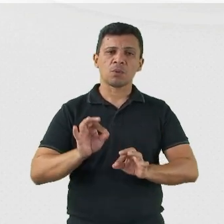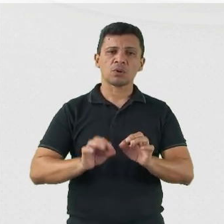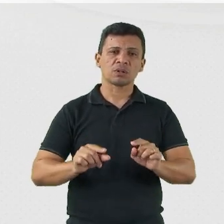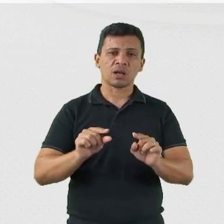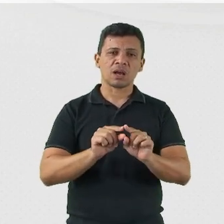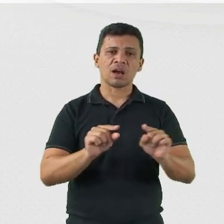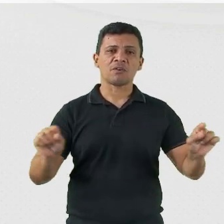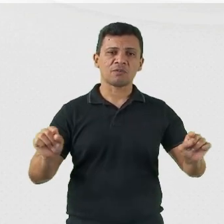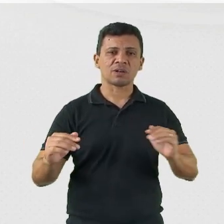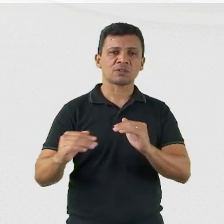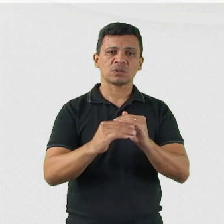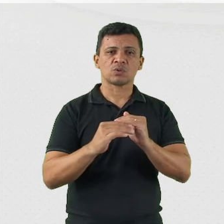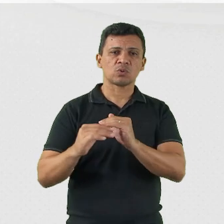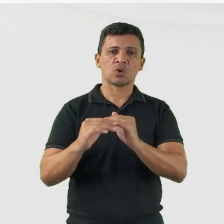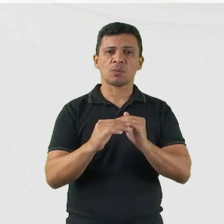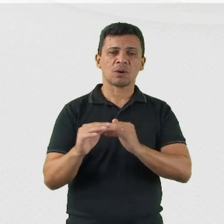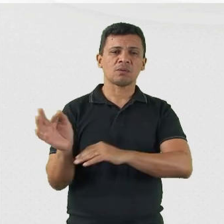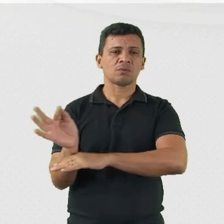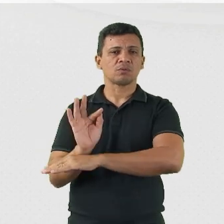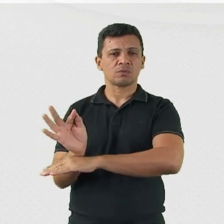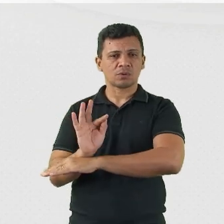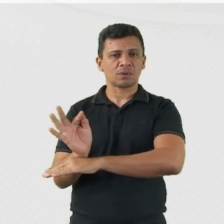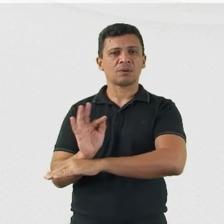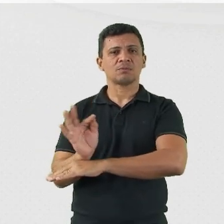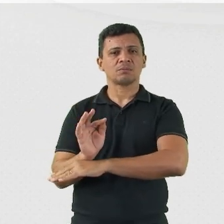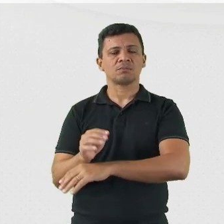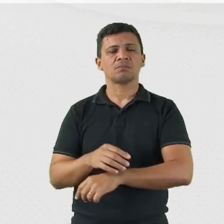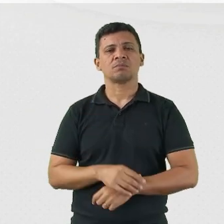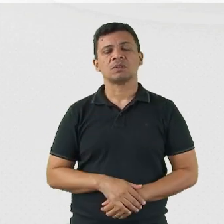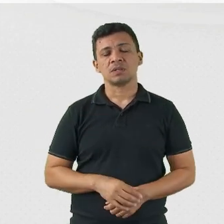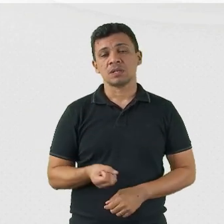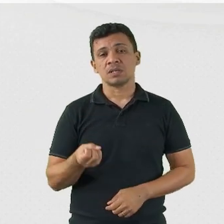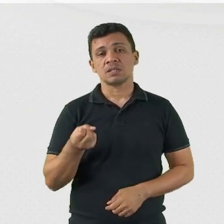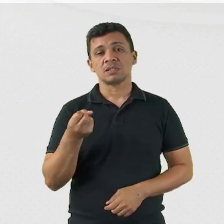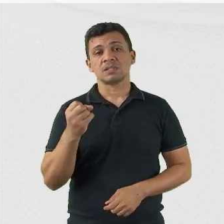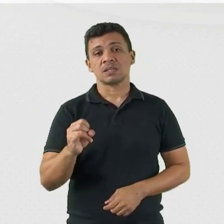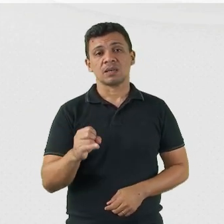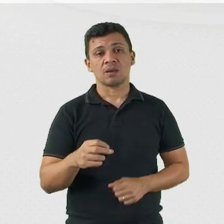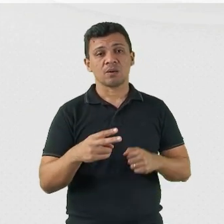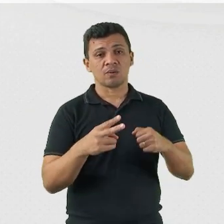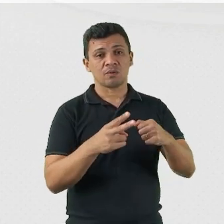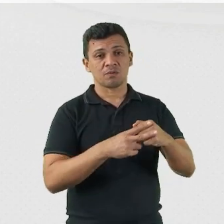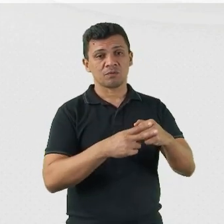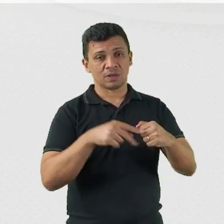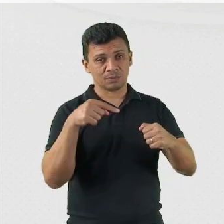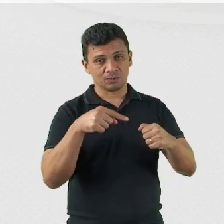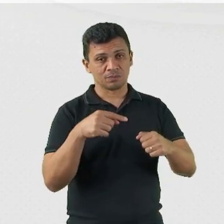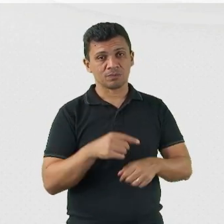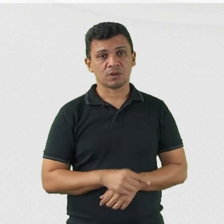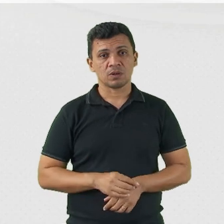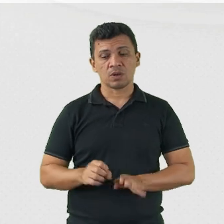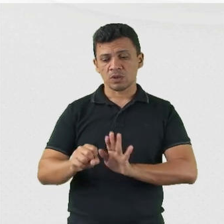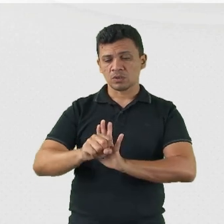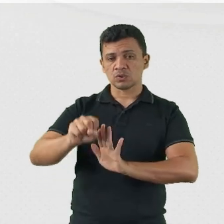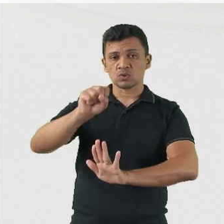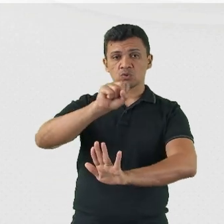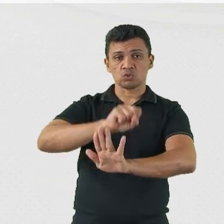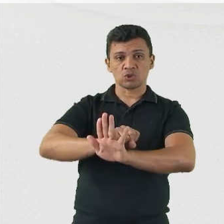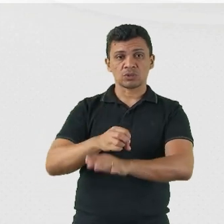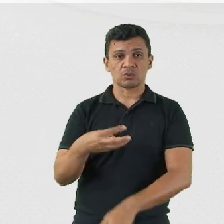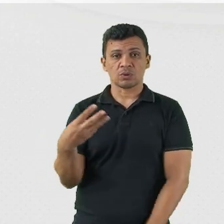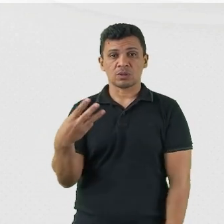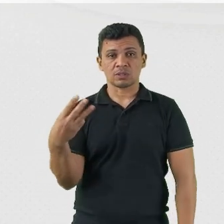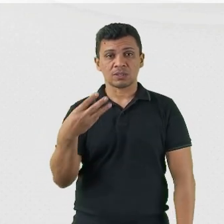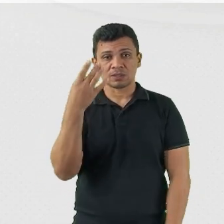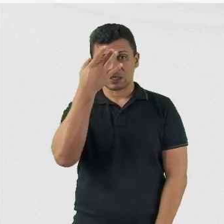no padrão norma culta. Então, se eu falo de um verbo e o sujeito é terceira